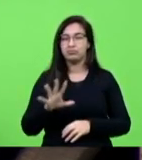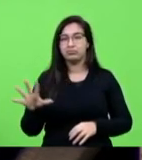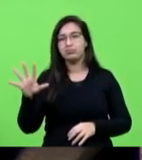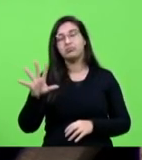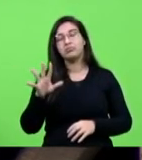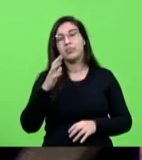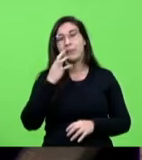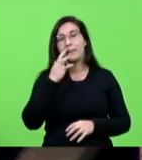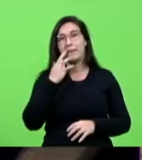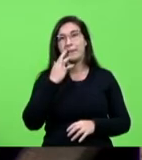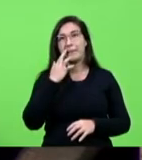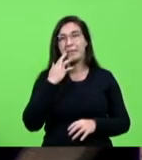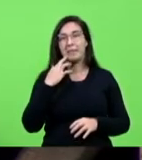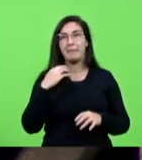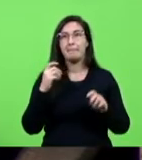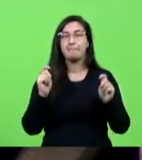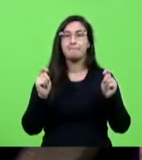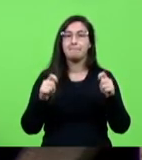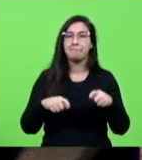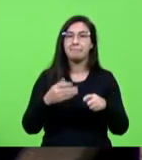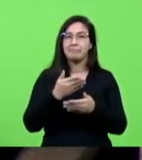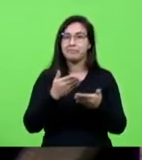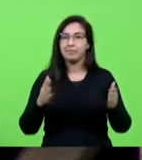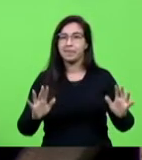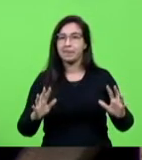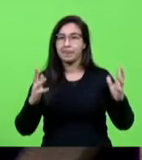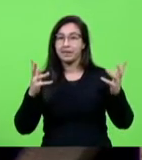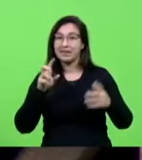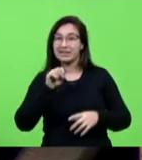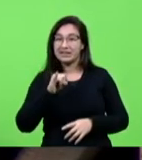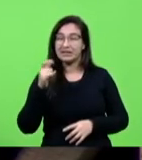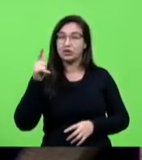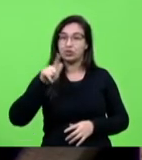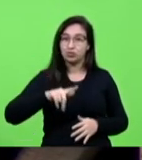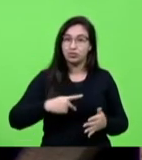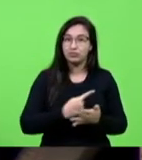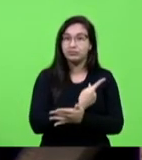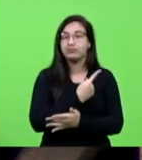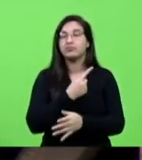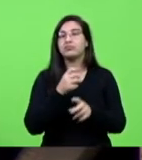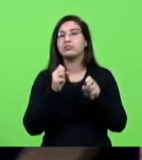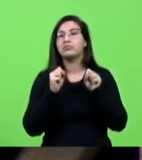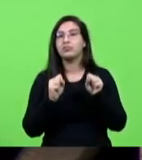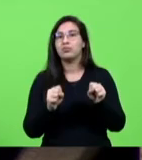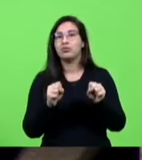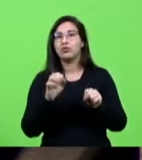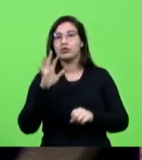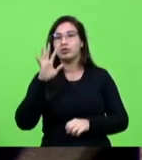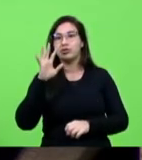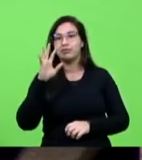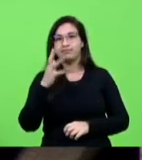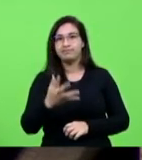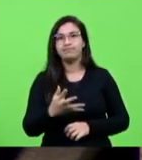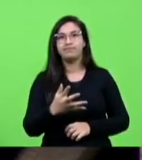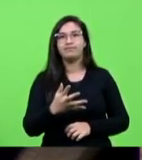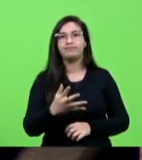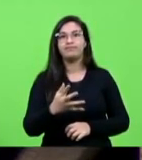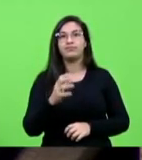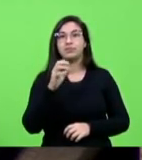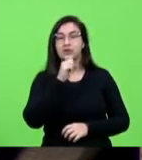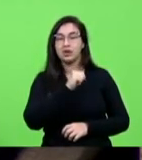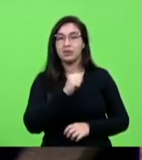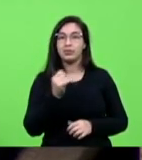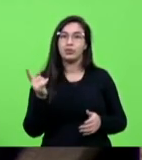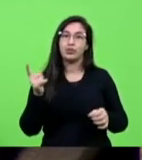que esses eventos, se vierem a ocorrer novamente, tenham uma resposta rápida e que possa se restabelecer a